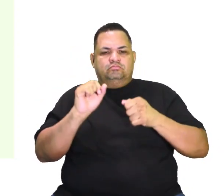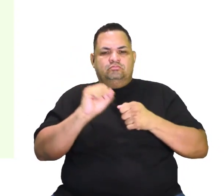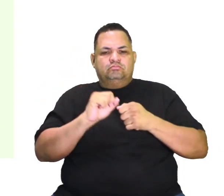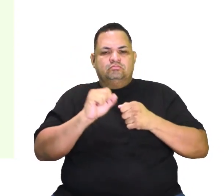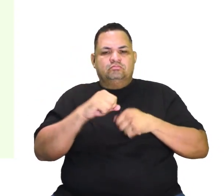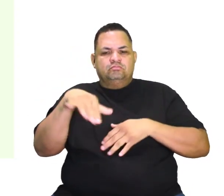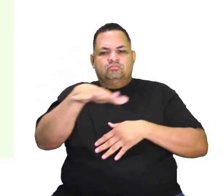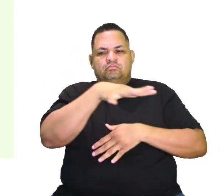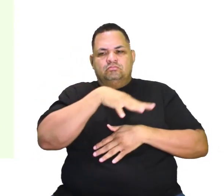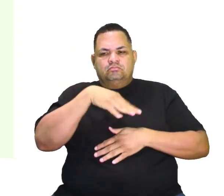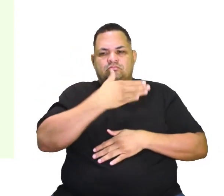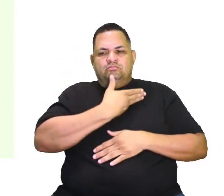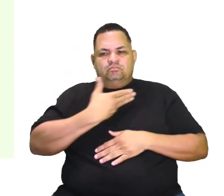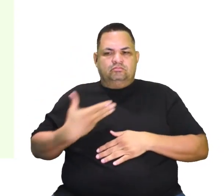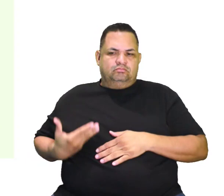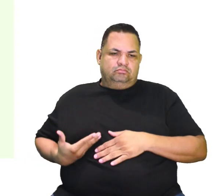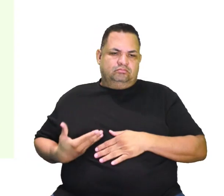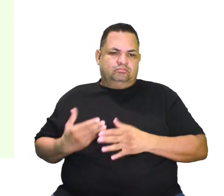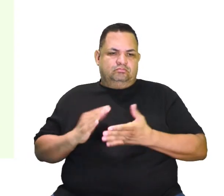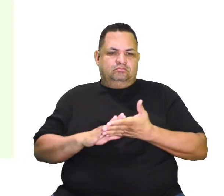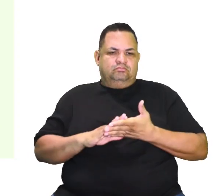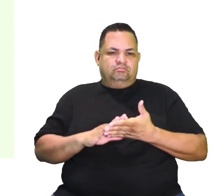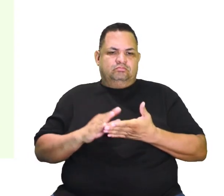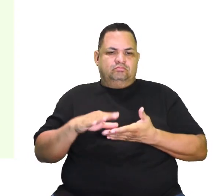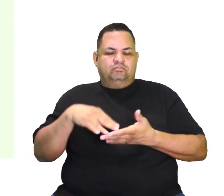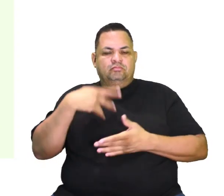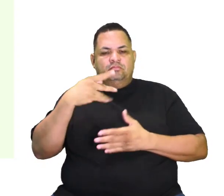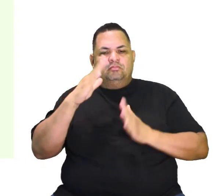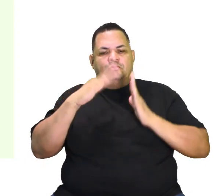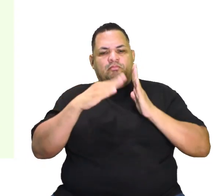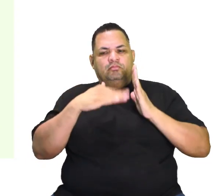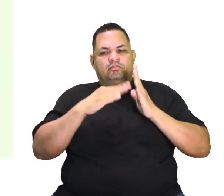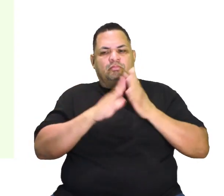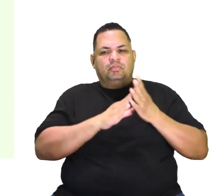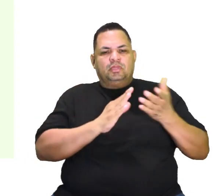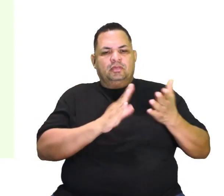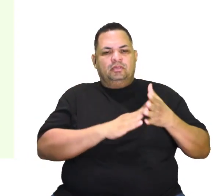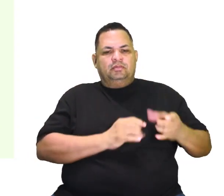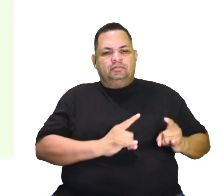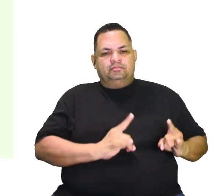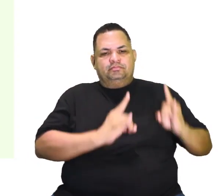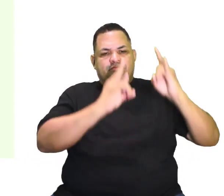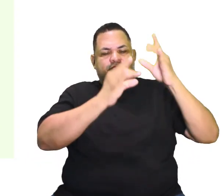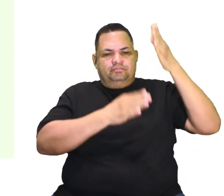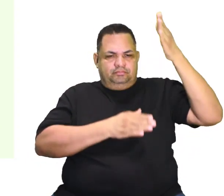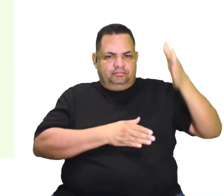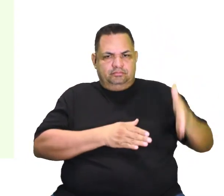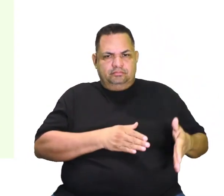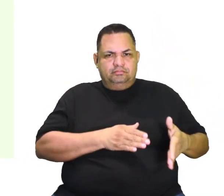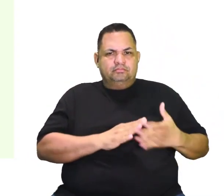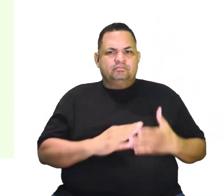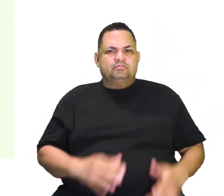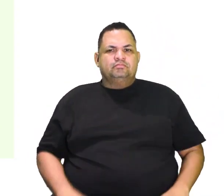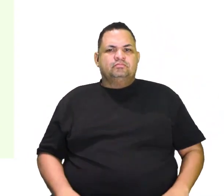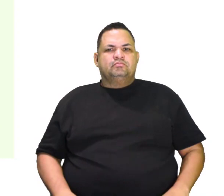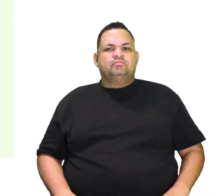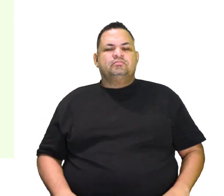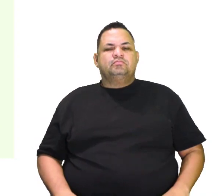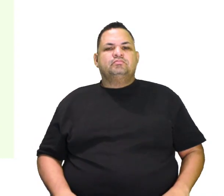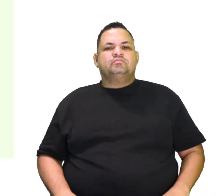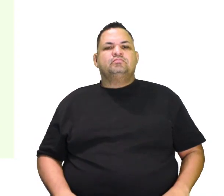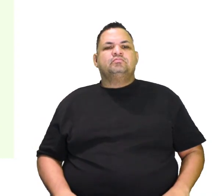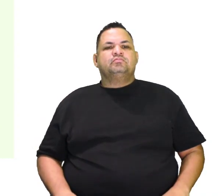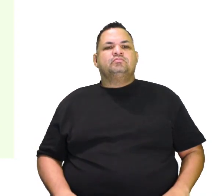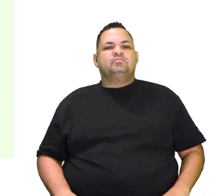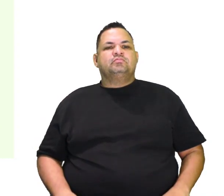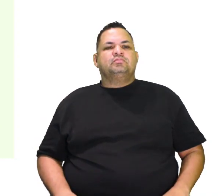em espaços públicos, referente à pintura feita em parede. Então, pode ser Aqui, no caso, foi feito no muro